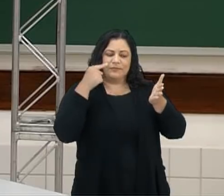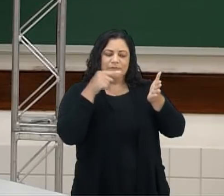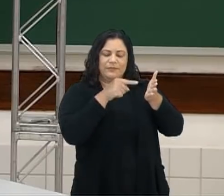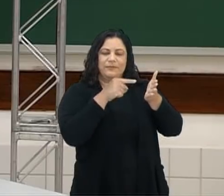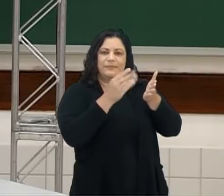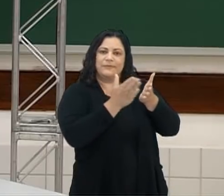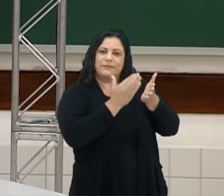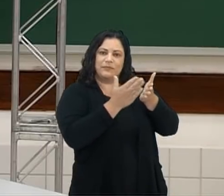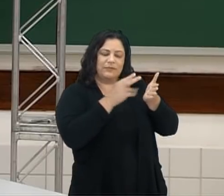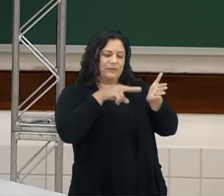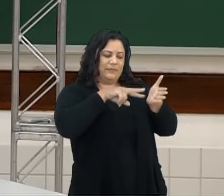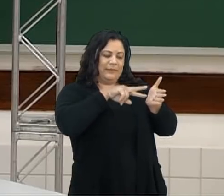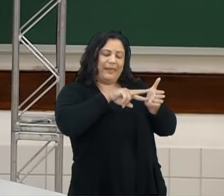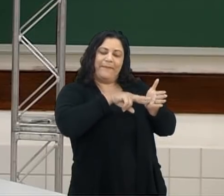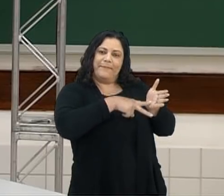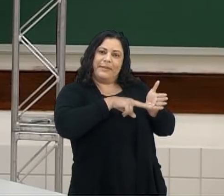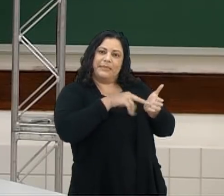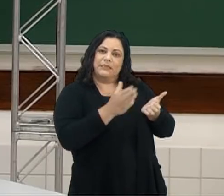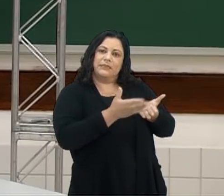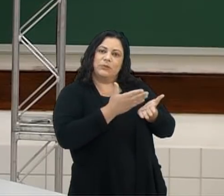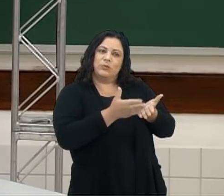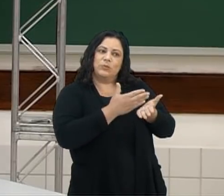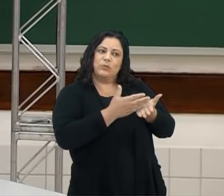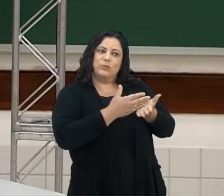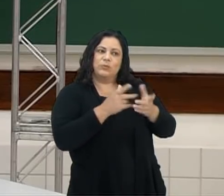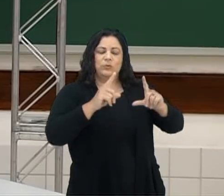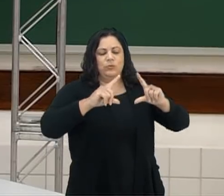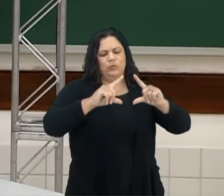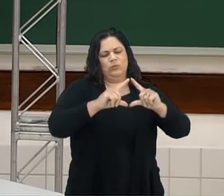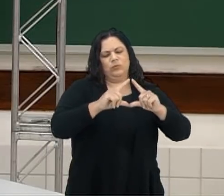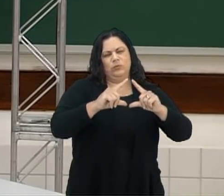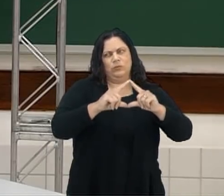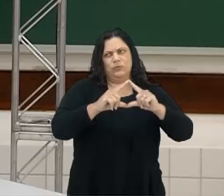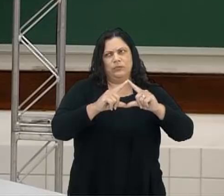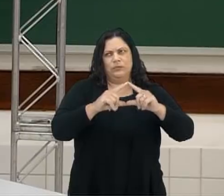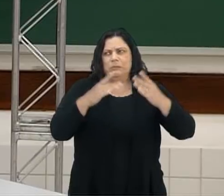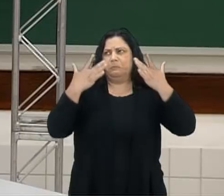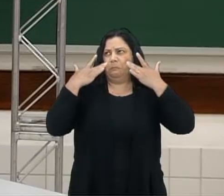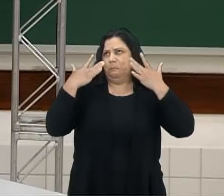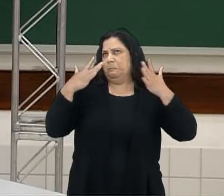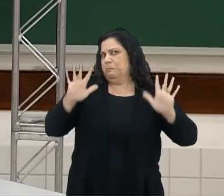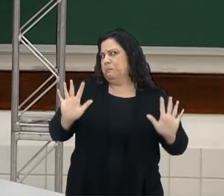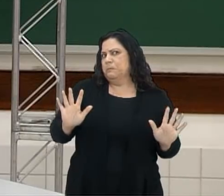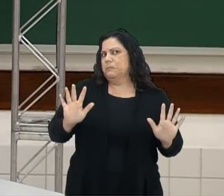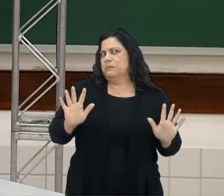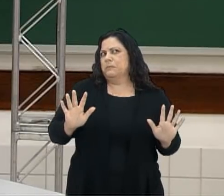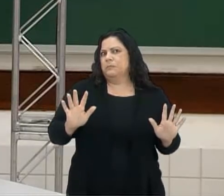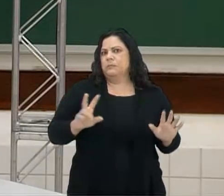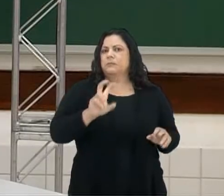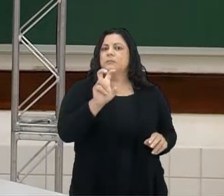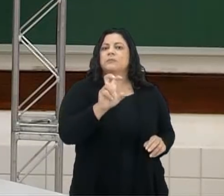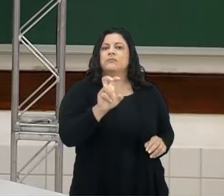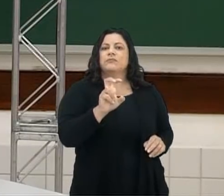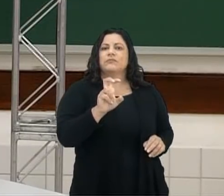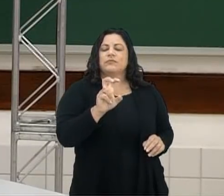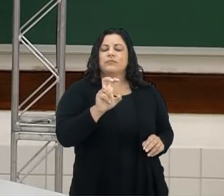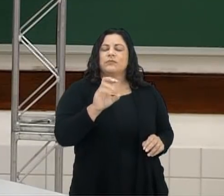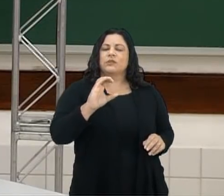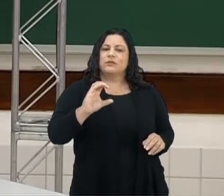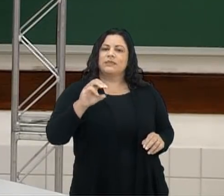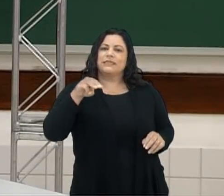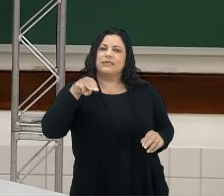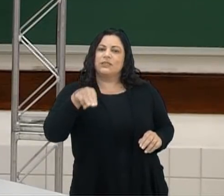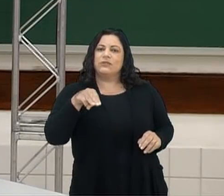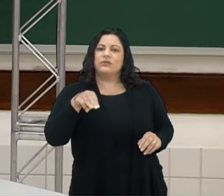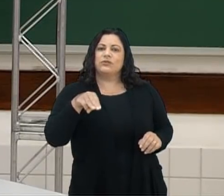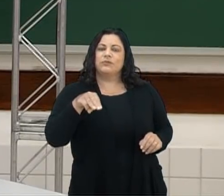caderno, marca a medida que você quer. Quero um triângulo de, sei lá, 5 centímetros de lado. Então, você vai marcar,